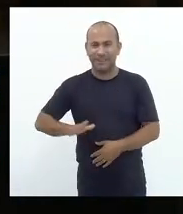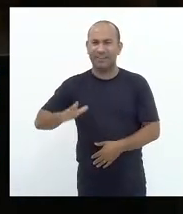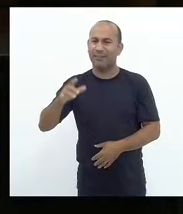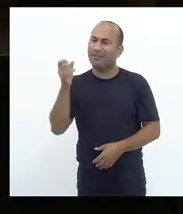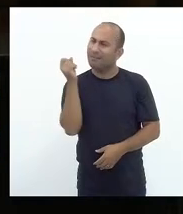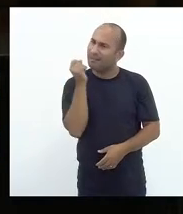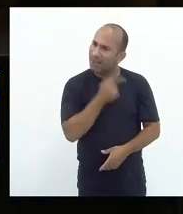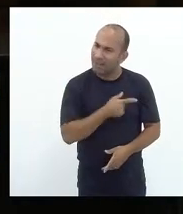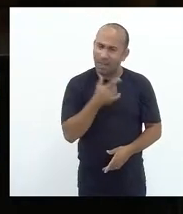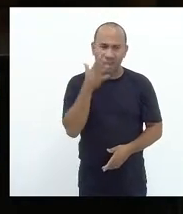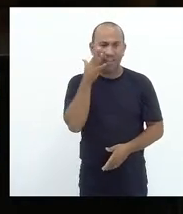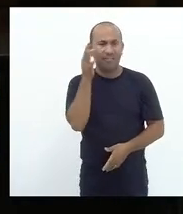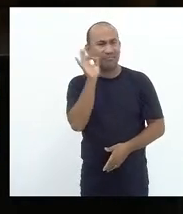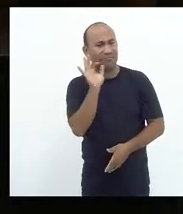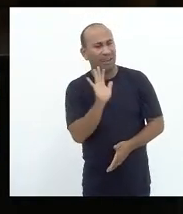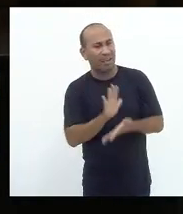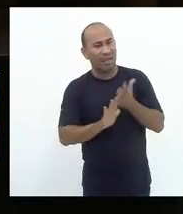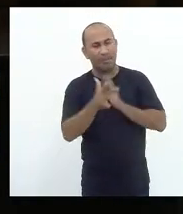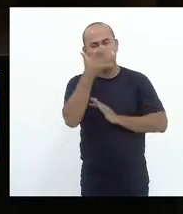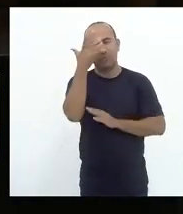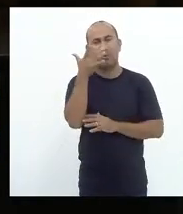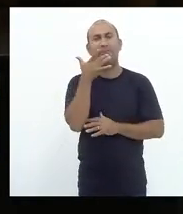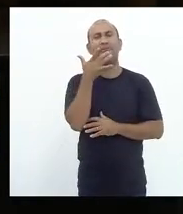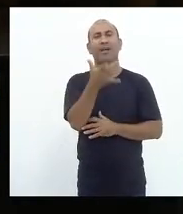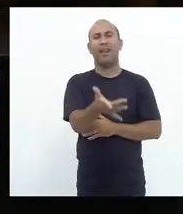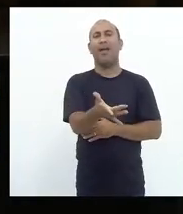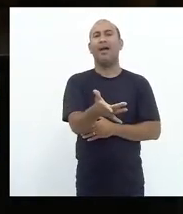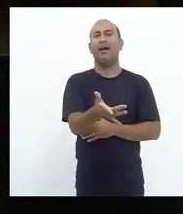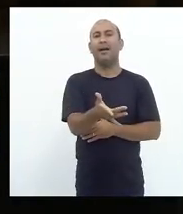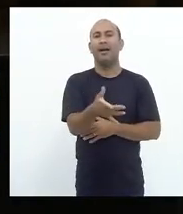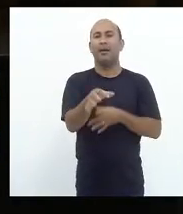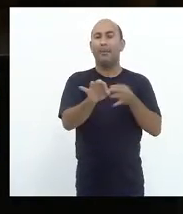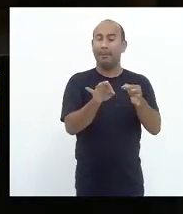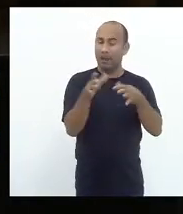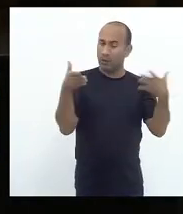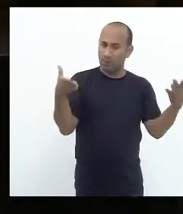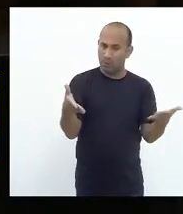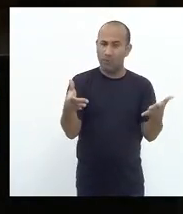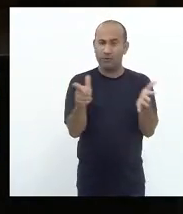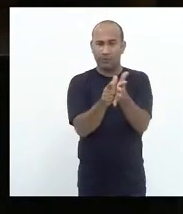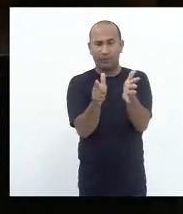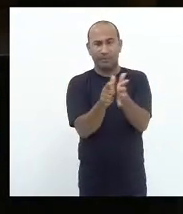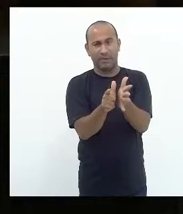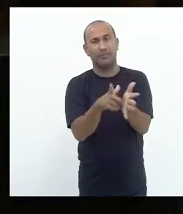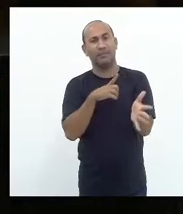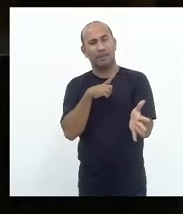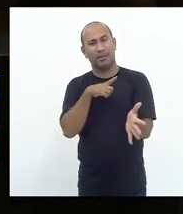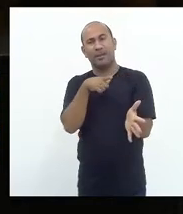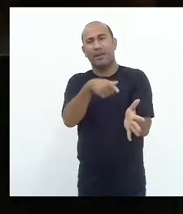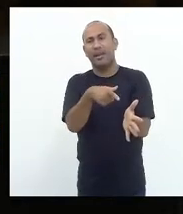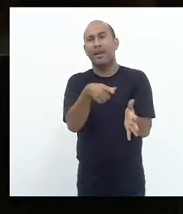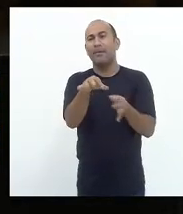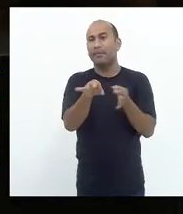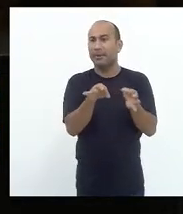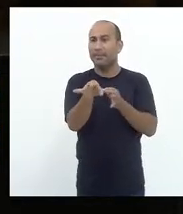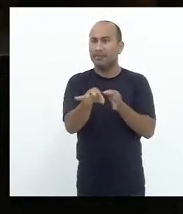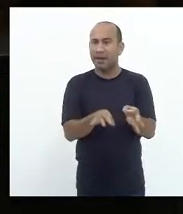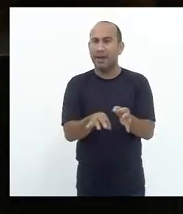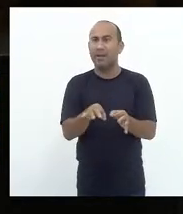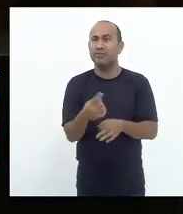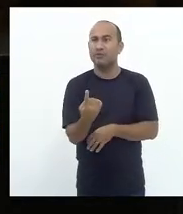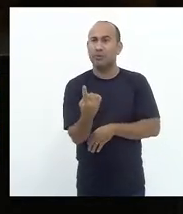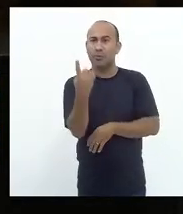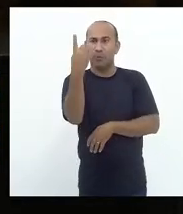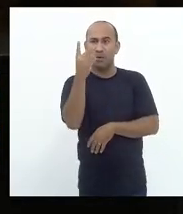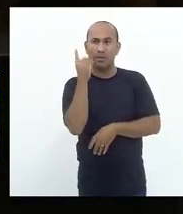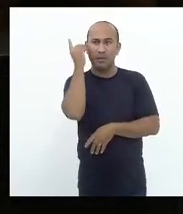Engraçado, eu não vejo ninguém fazer isso. O projeto hoje que está na pauta é um projeto de um